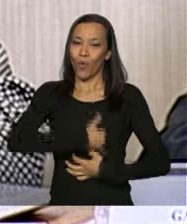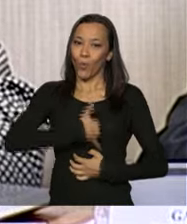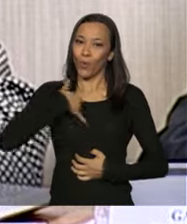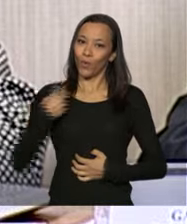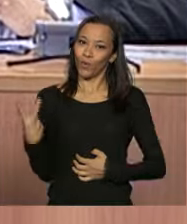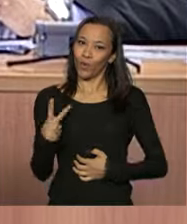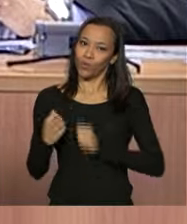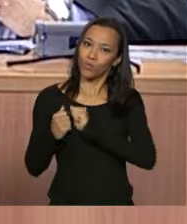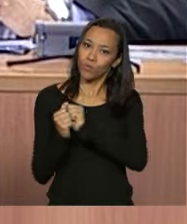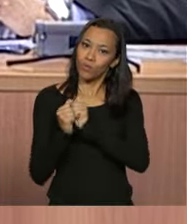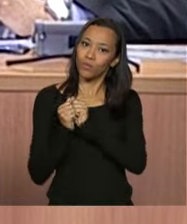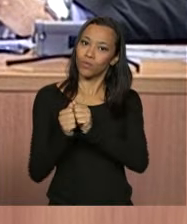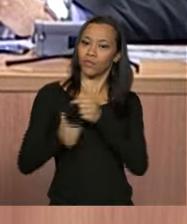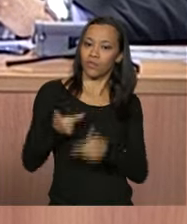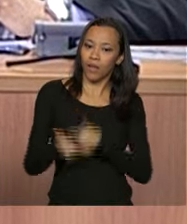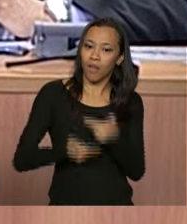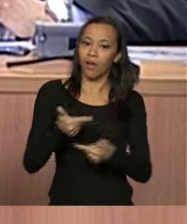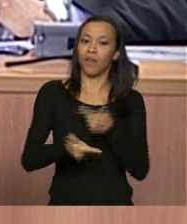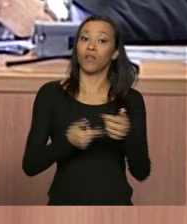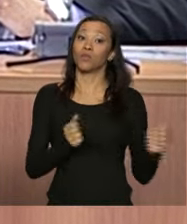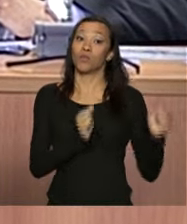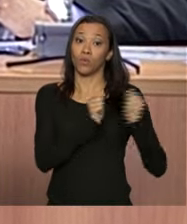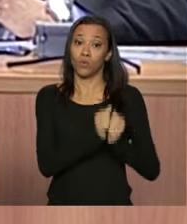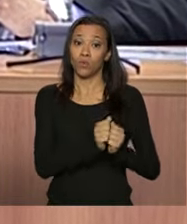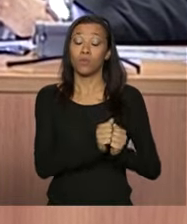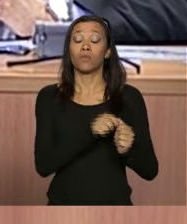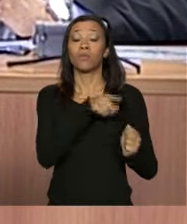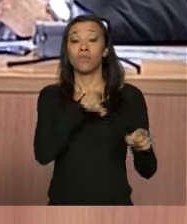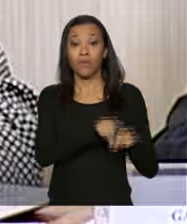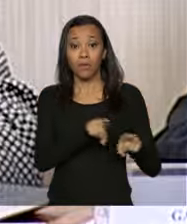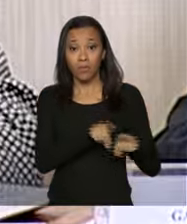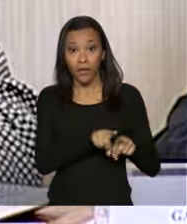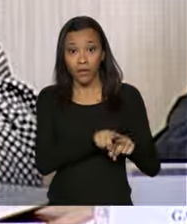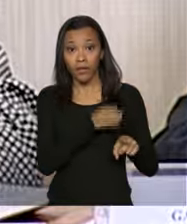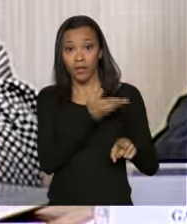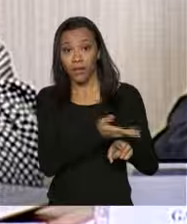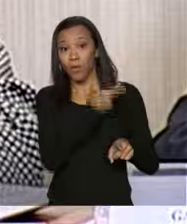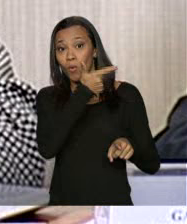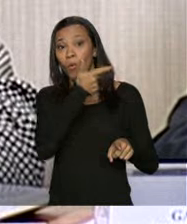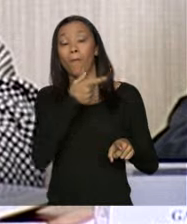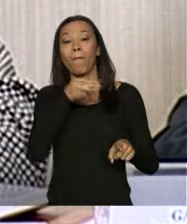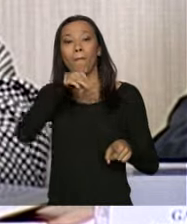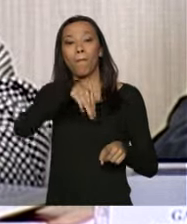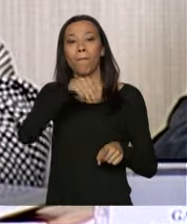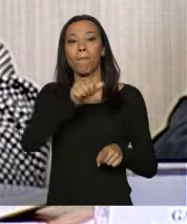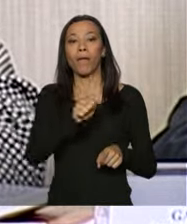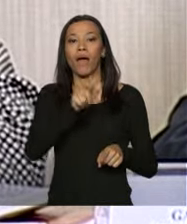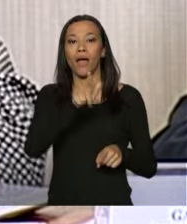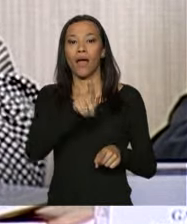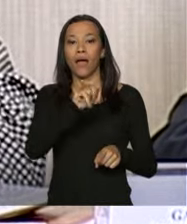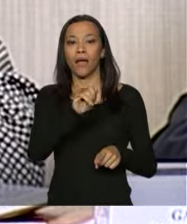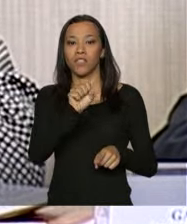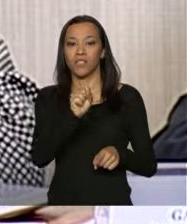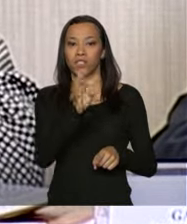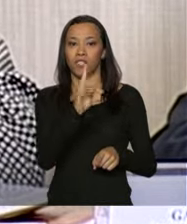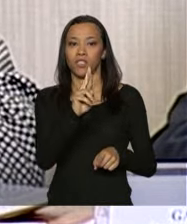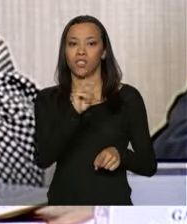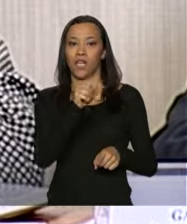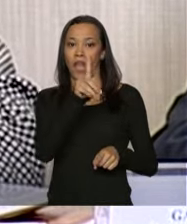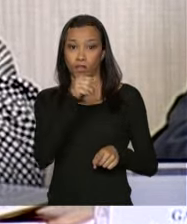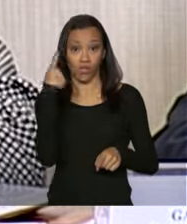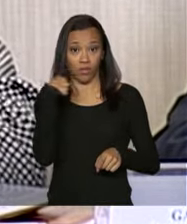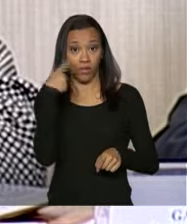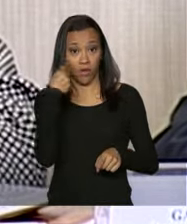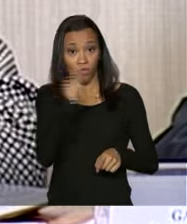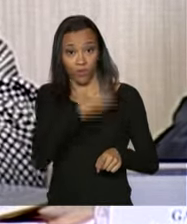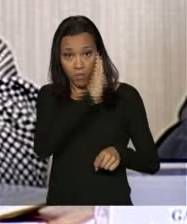ser parceiros junto com a MB, Associação de Magistrados Brasileiros, discutindo, né, essa